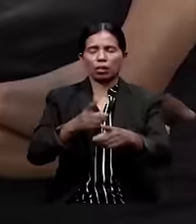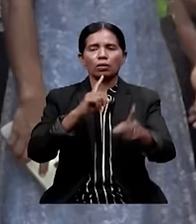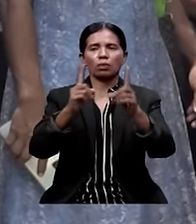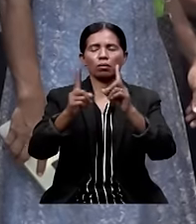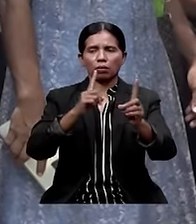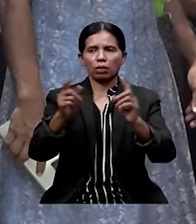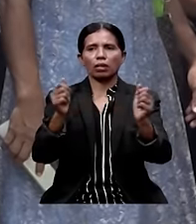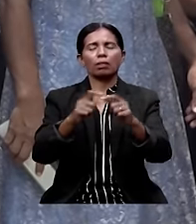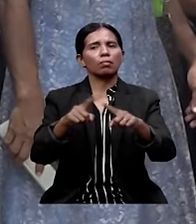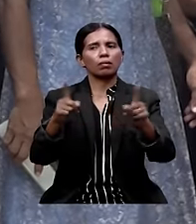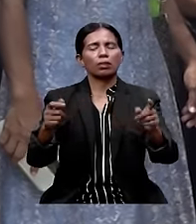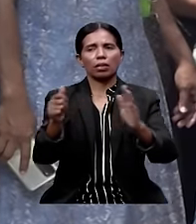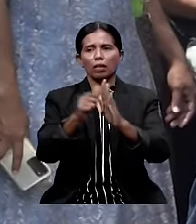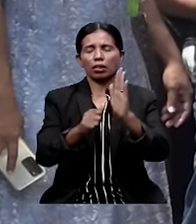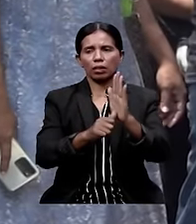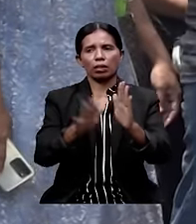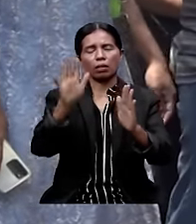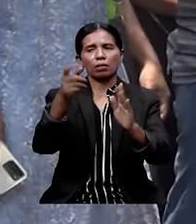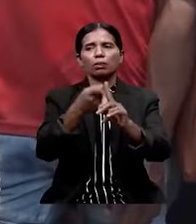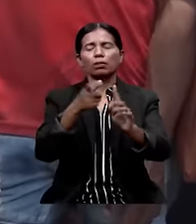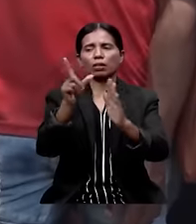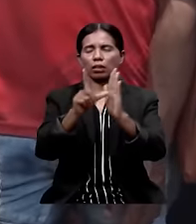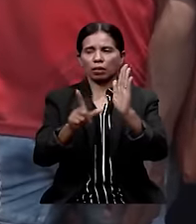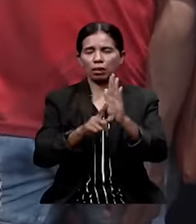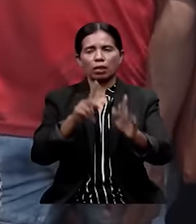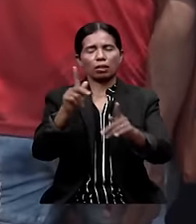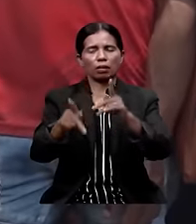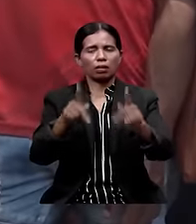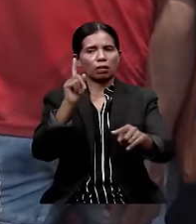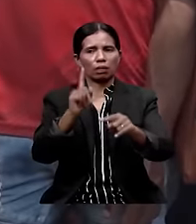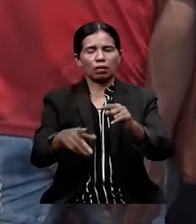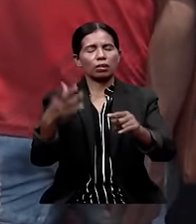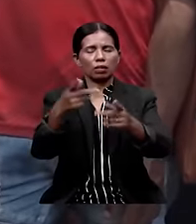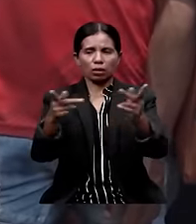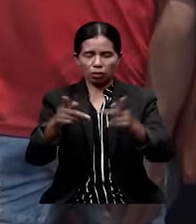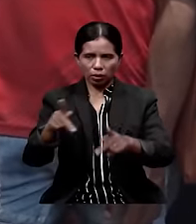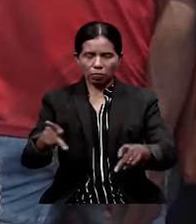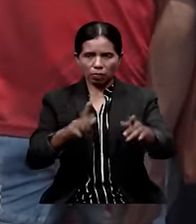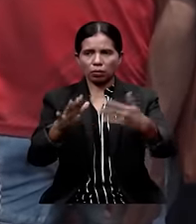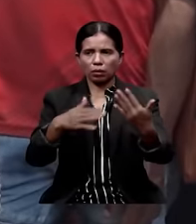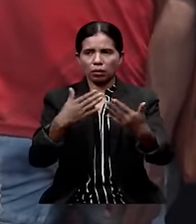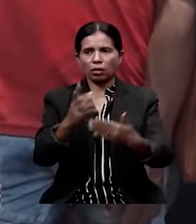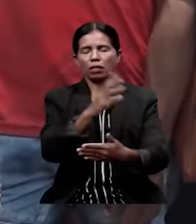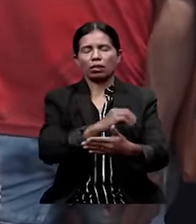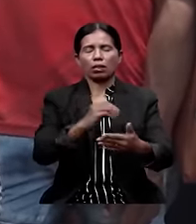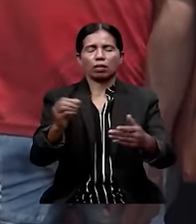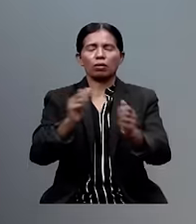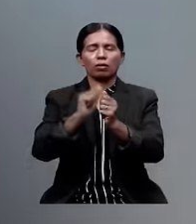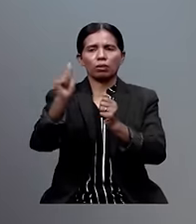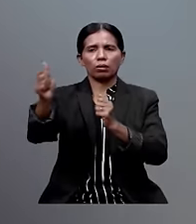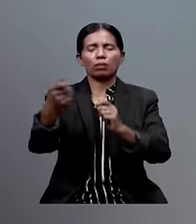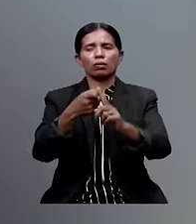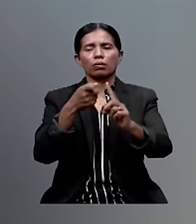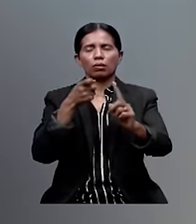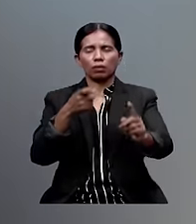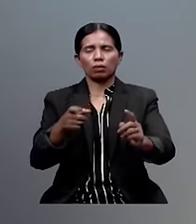manifestação, mai be ia artigo 5 husi lei ne, bandu atu halo manifestação ia fatin público sira, no distância manifestação tem que